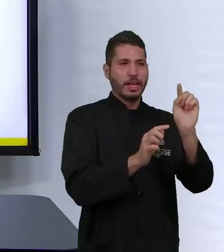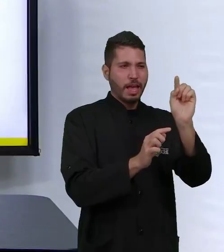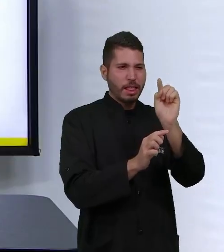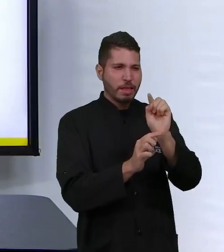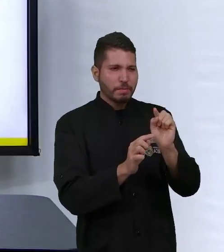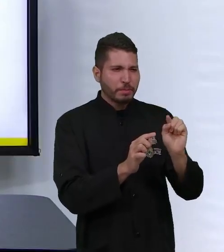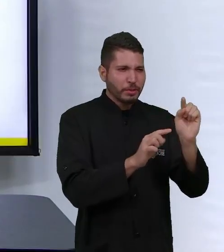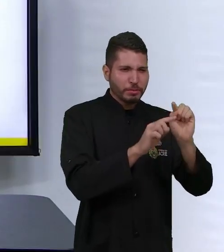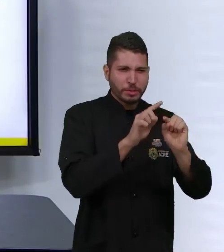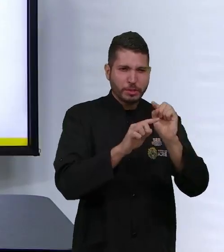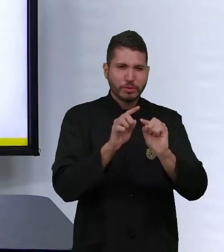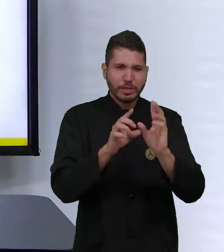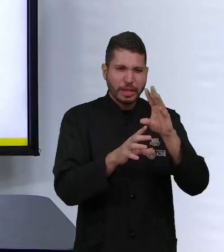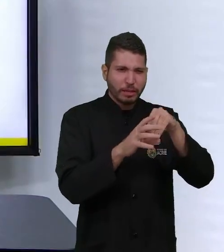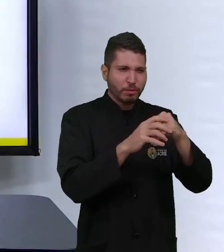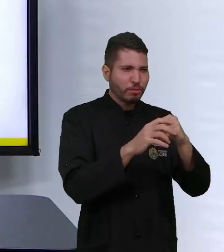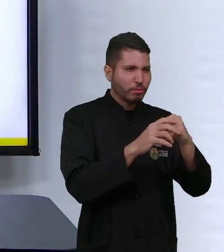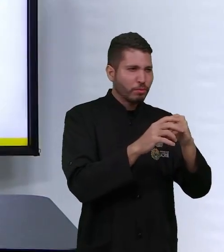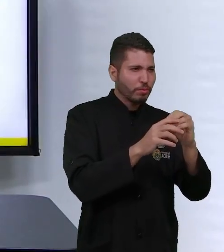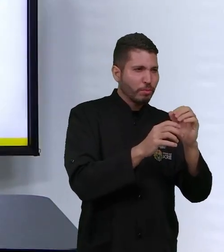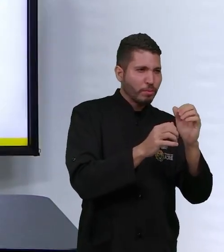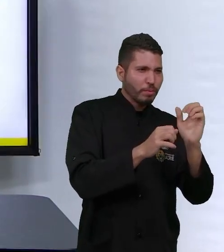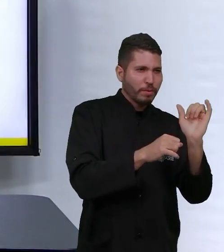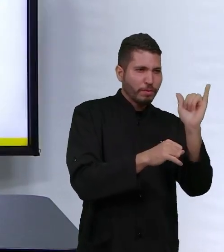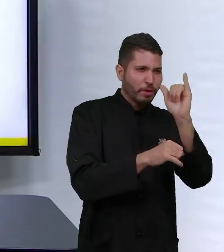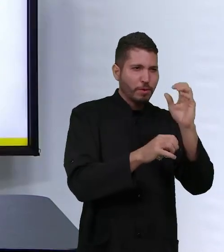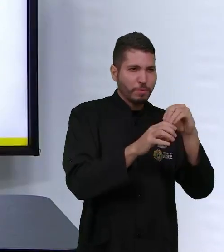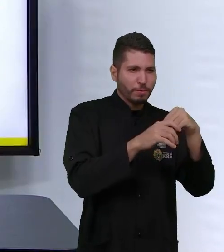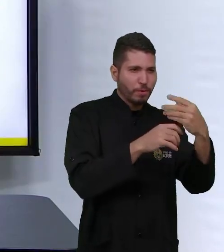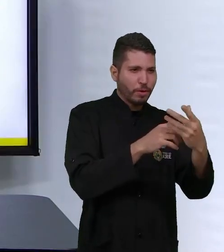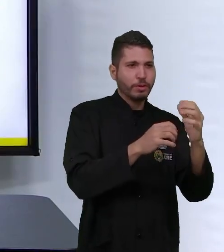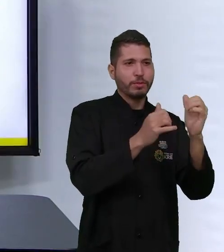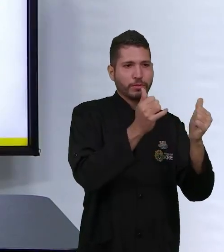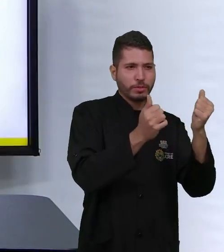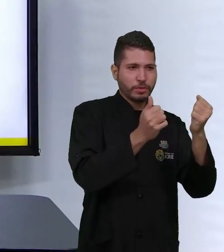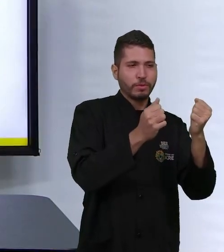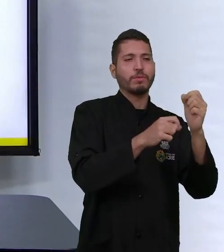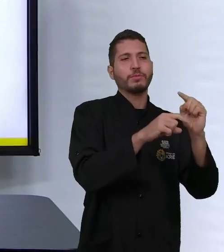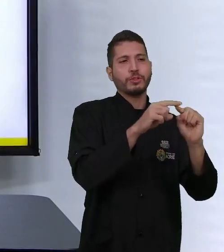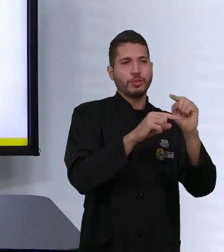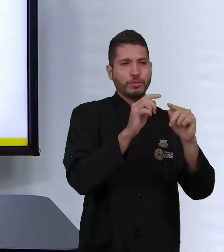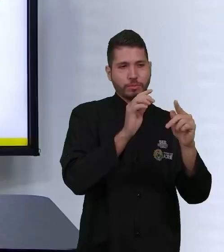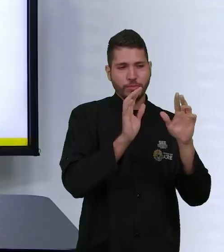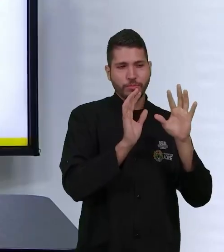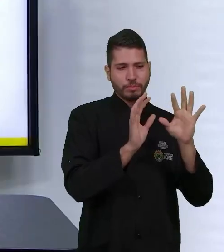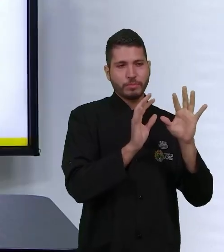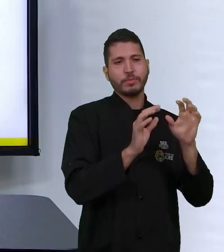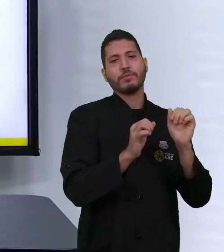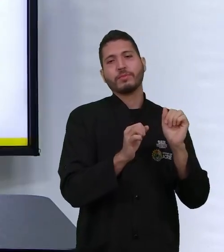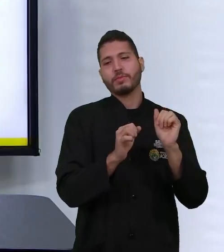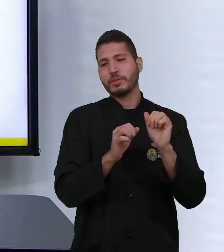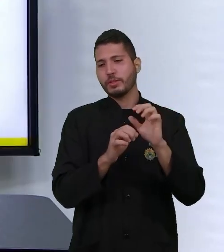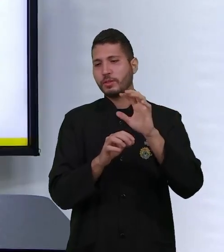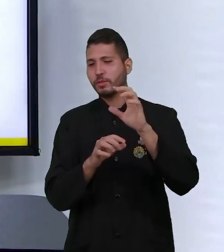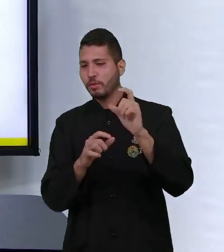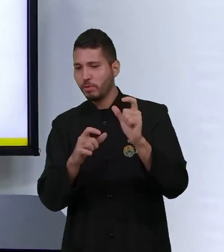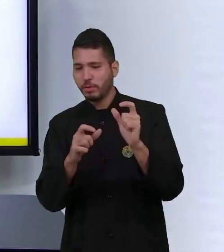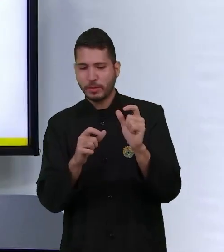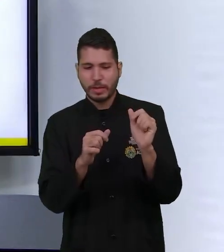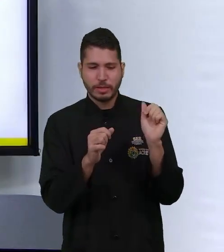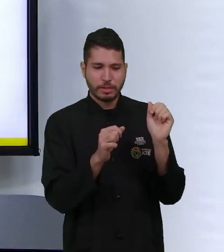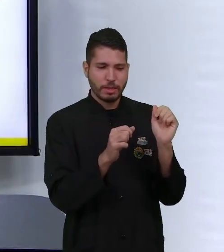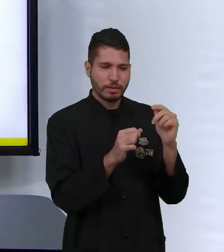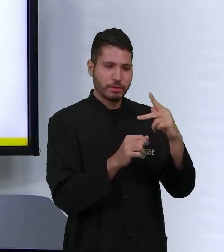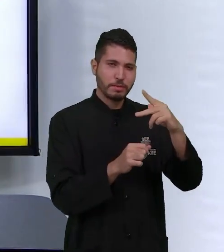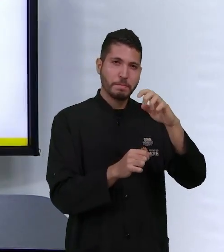A comunicação veloz através da internet permitiu essa produção. Então, os países, de acordo